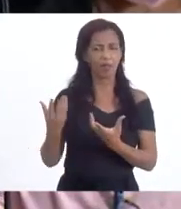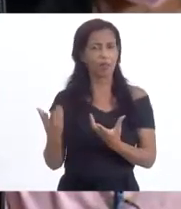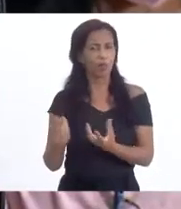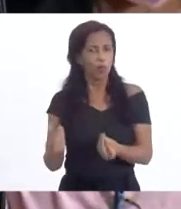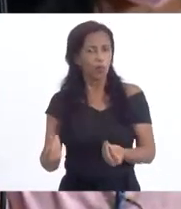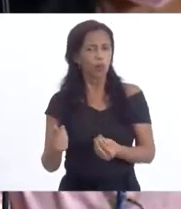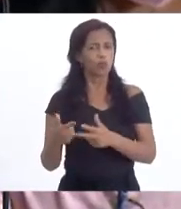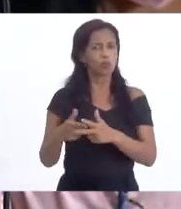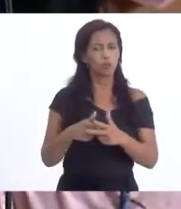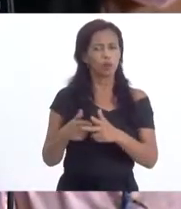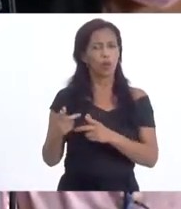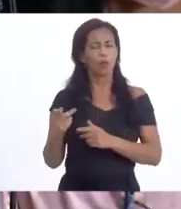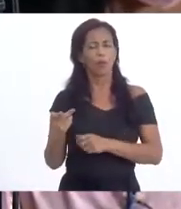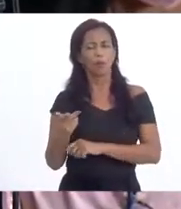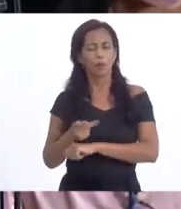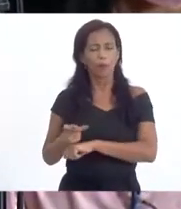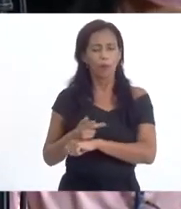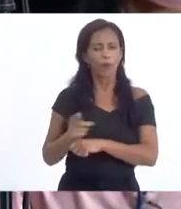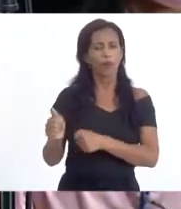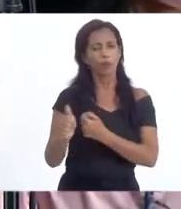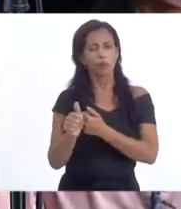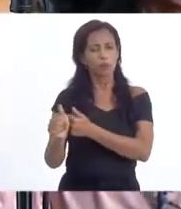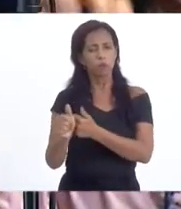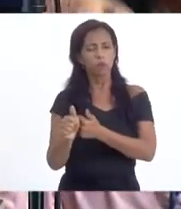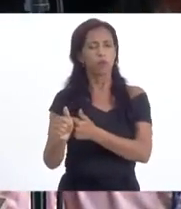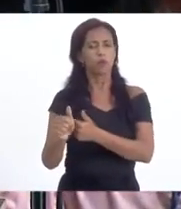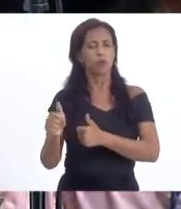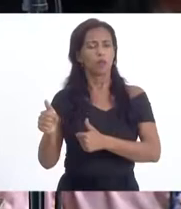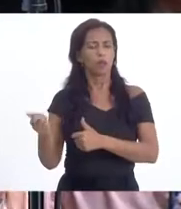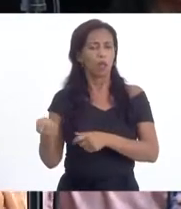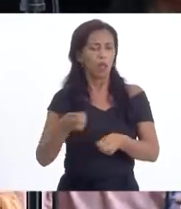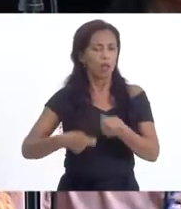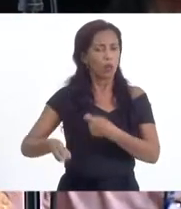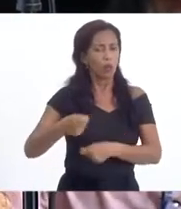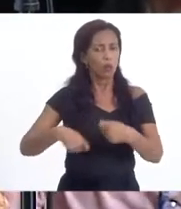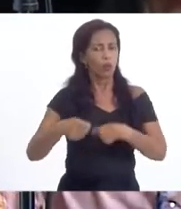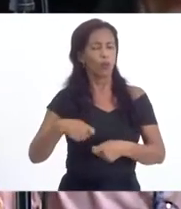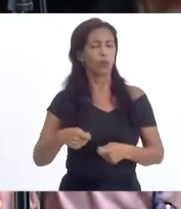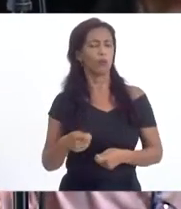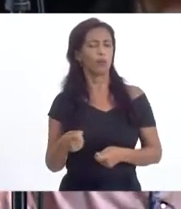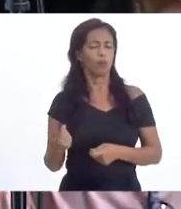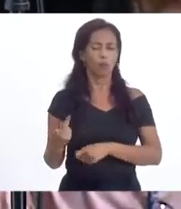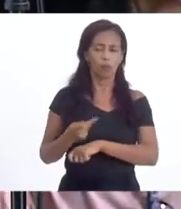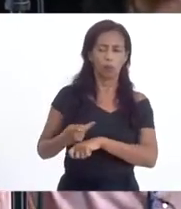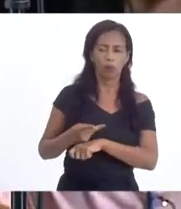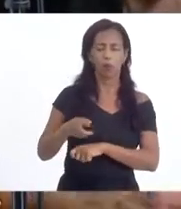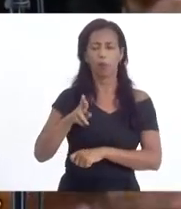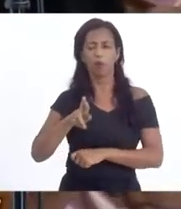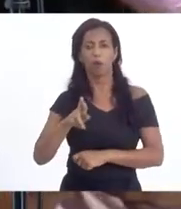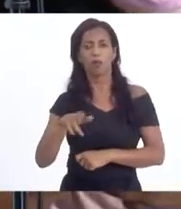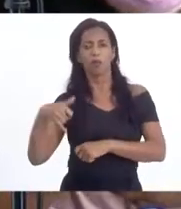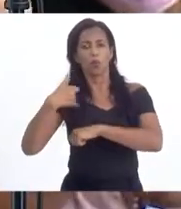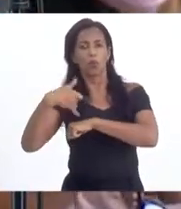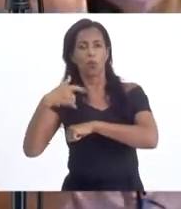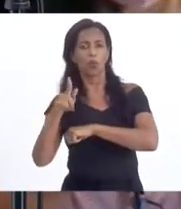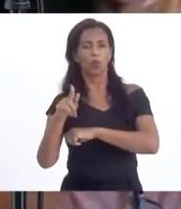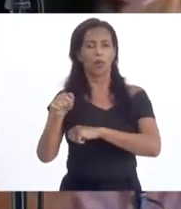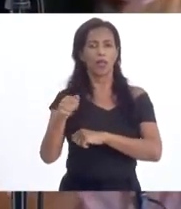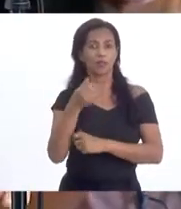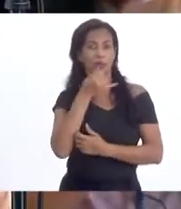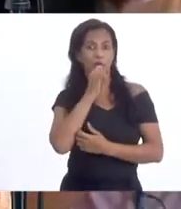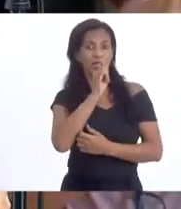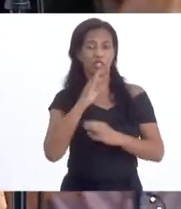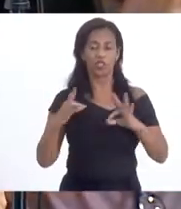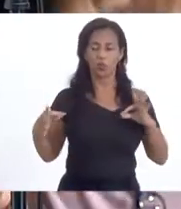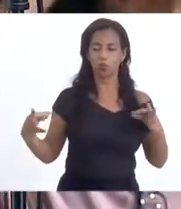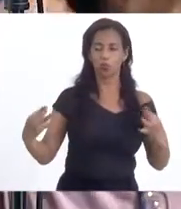recuperação, buscando desenvolvimento econômico, para sair dessa roda de somente o investimento através do óleo e gás, trabalhando a questão da energia como